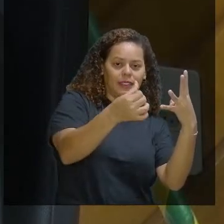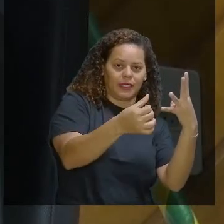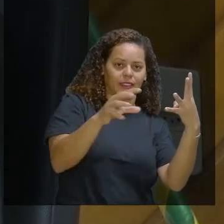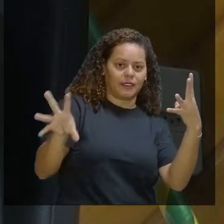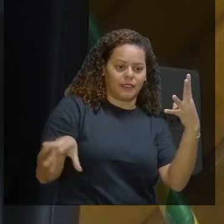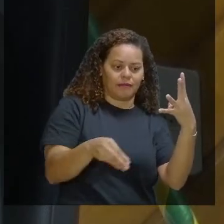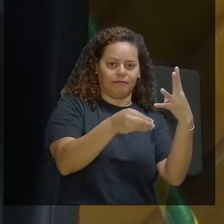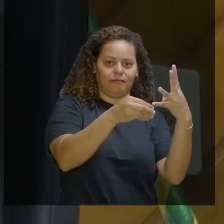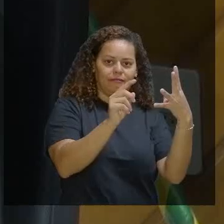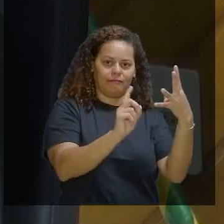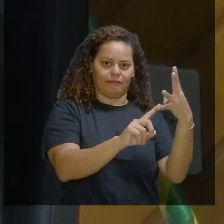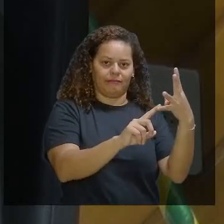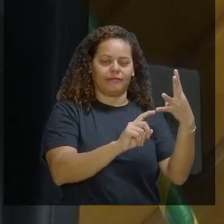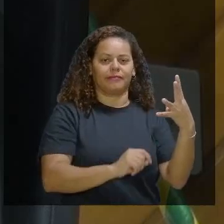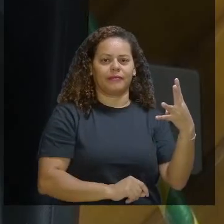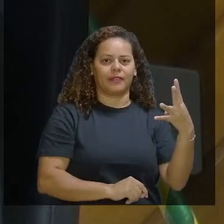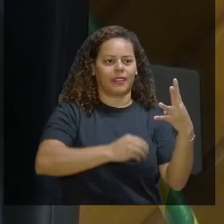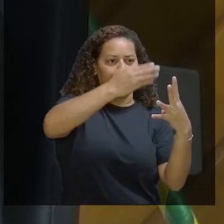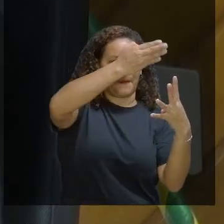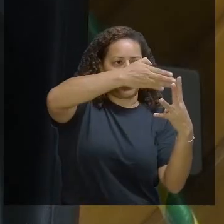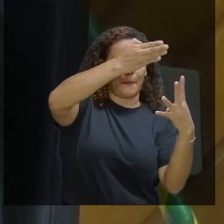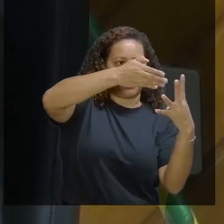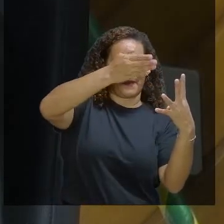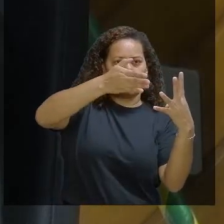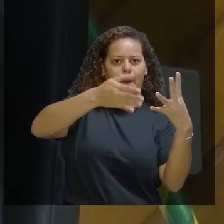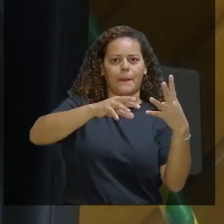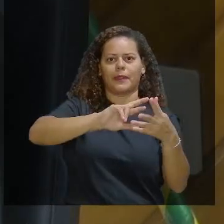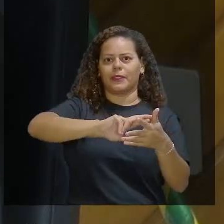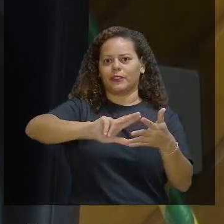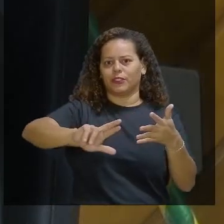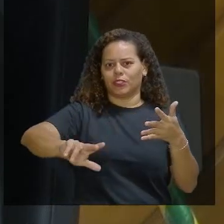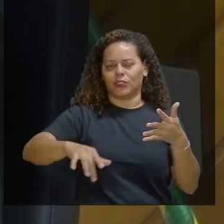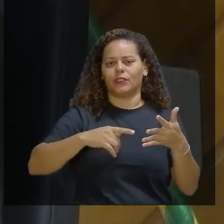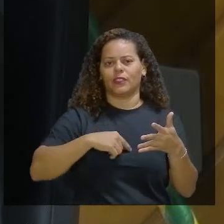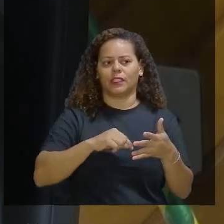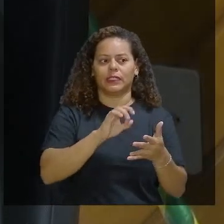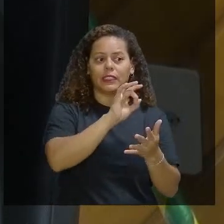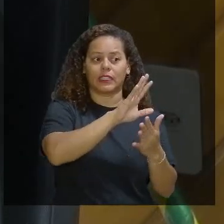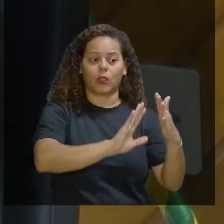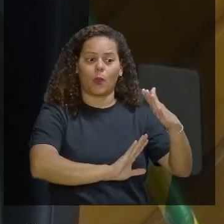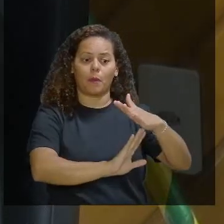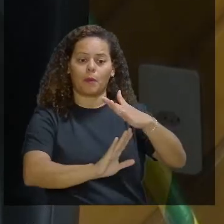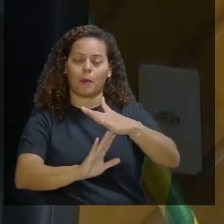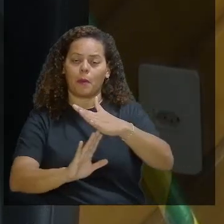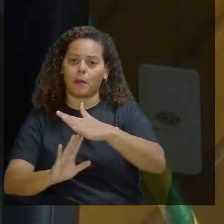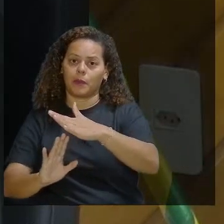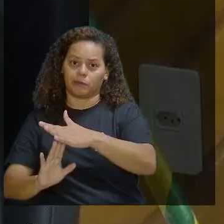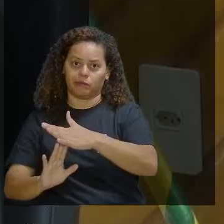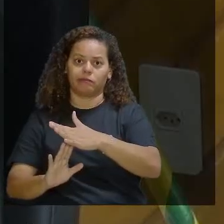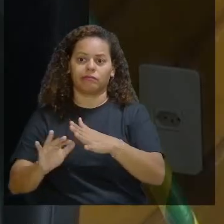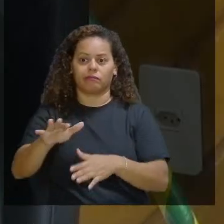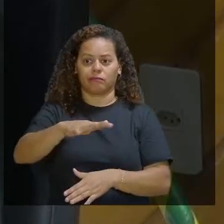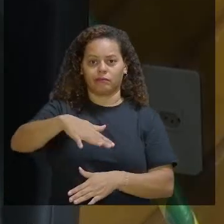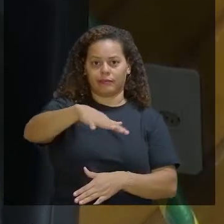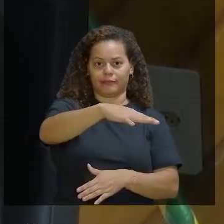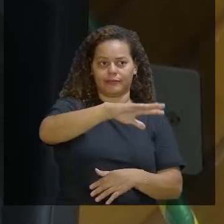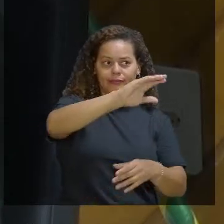6ª. Então, excelências, eu penso que,